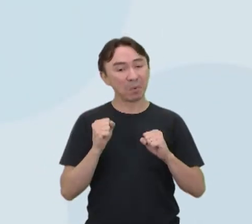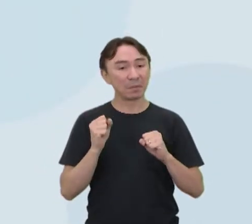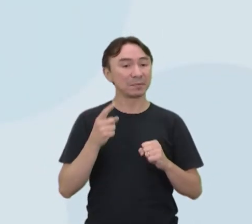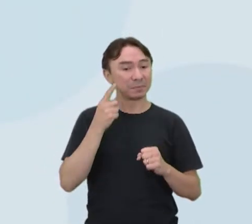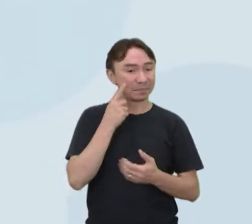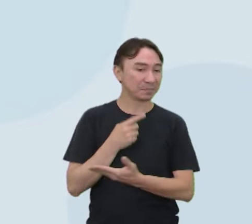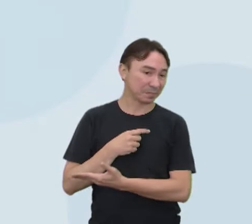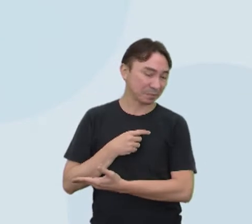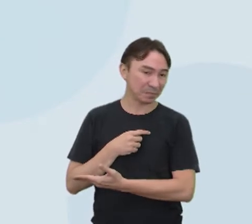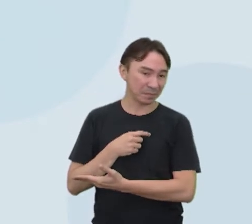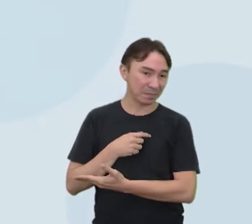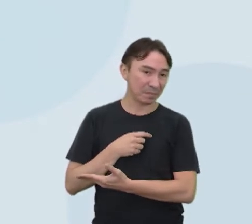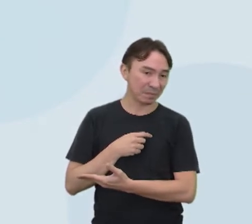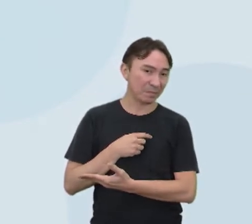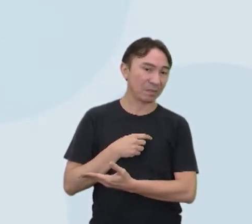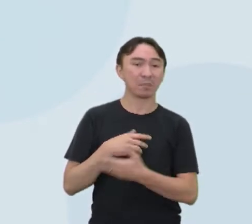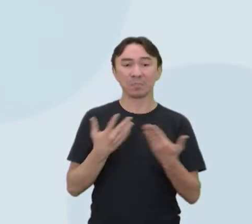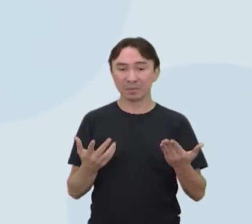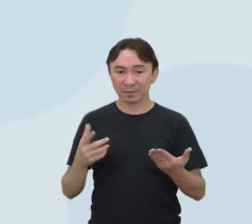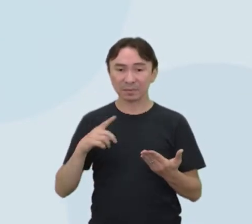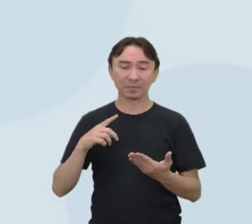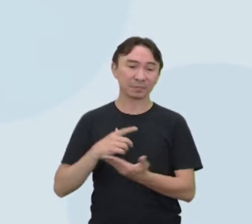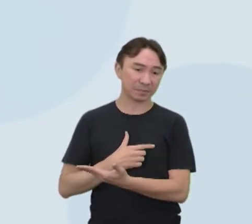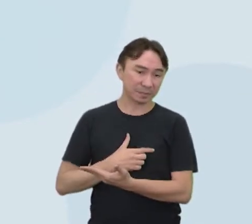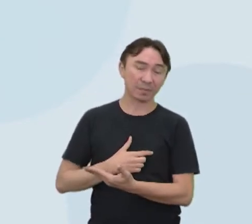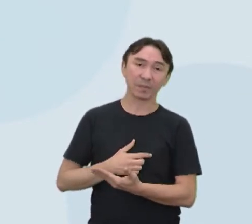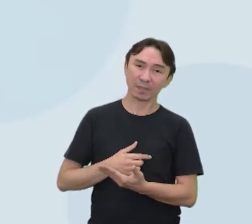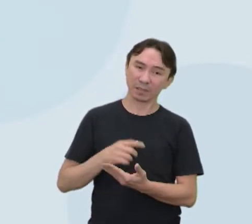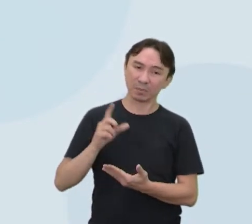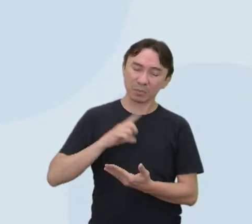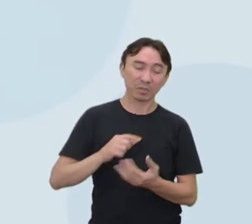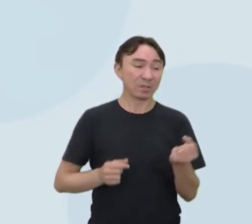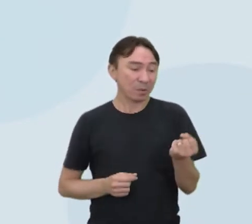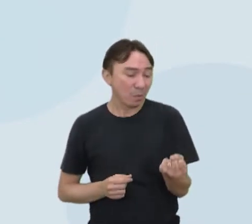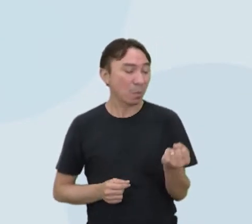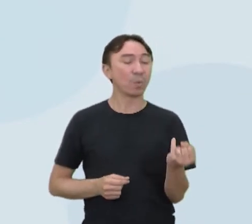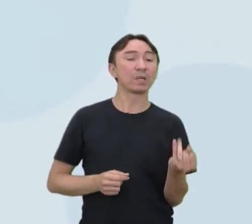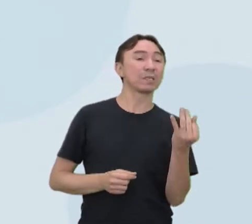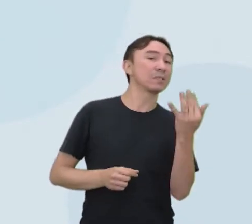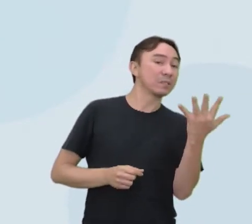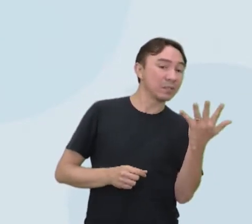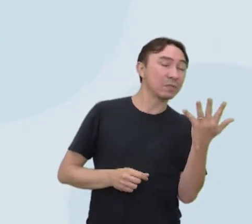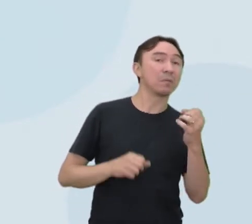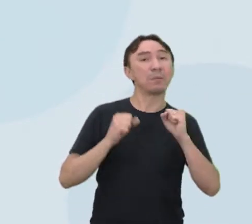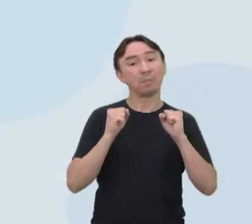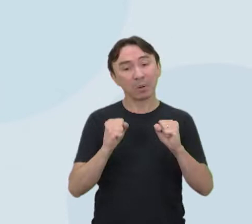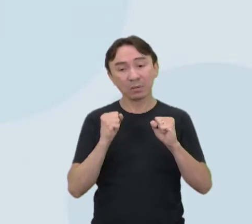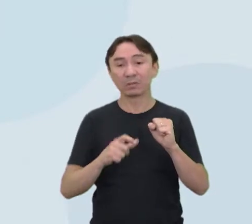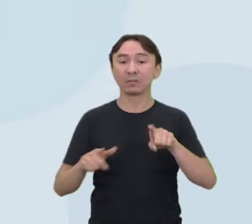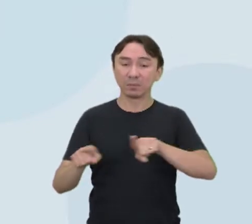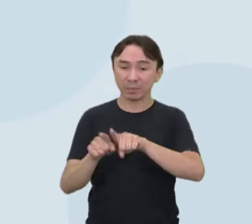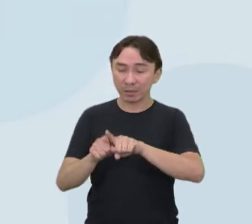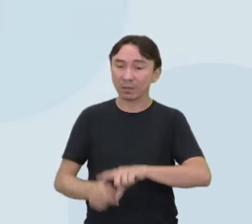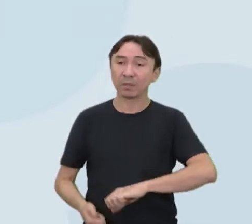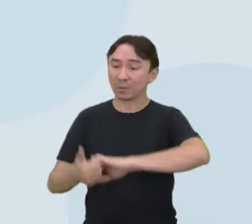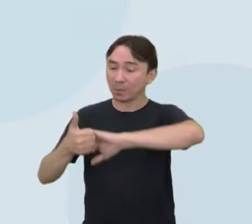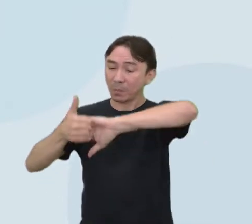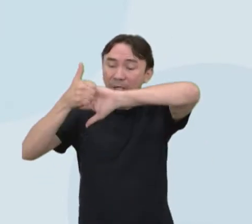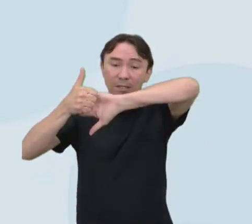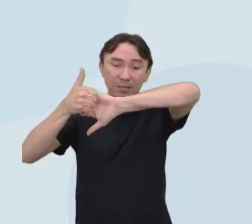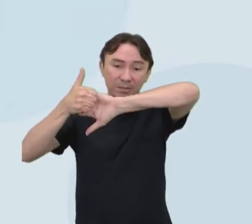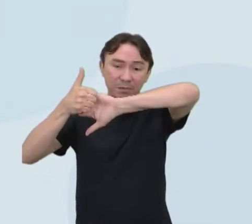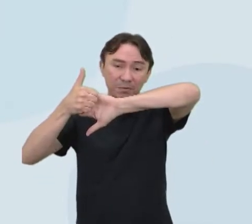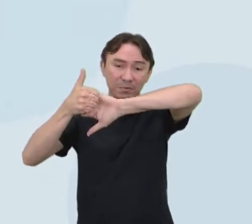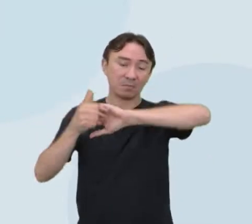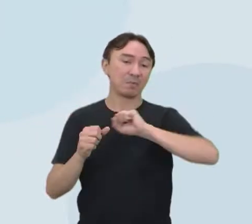ser quantitativa. E a segunda, ela pode ser qualitativa, essas variáveis. E a gente pode utilizar tanto na pesquisa censitária, né,